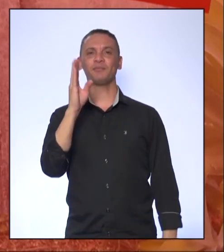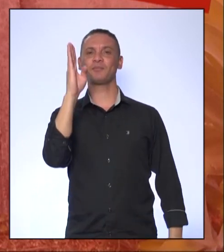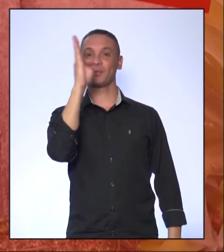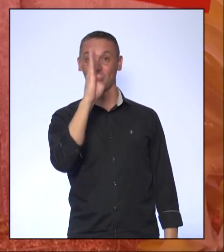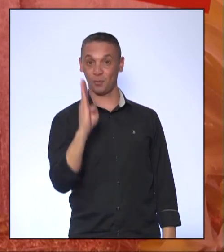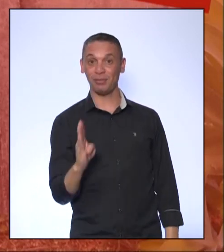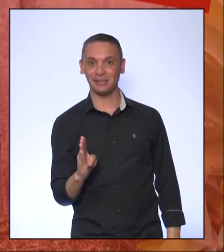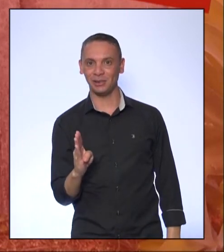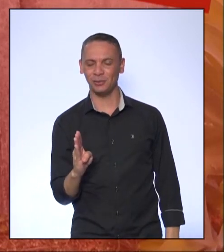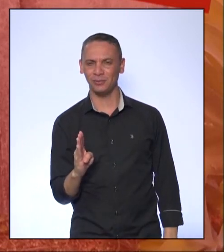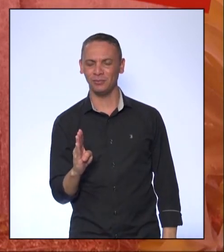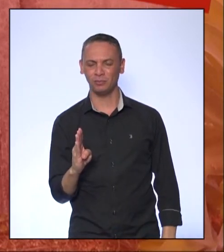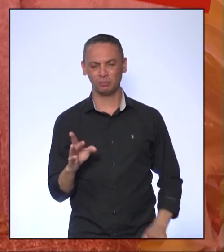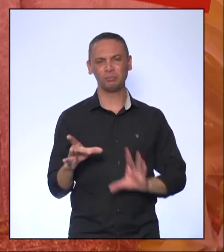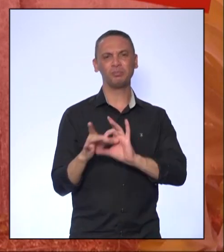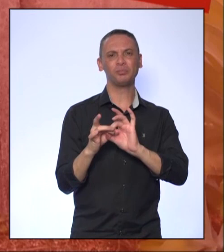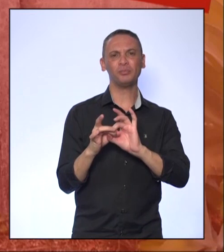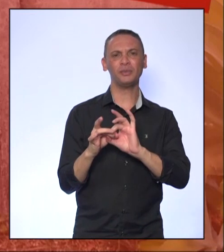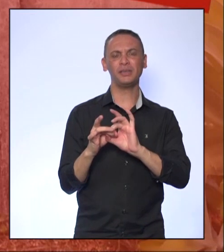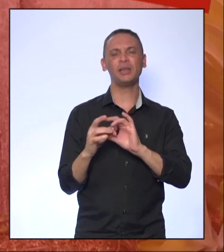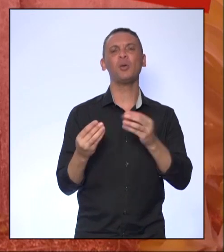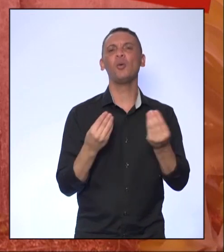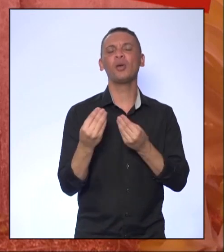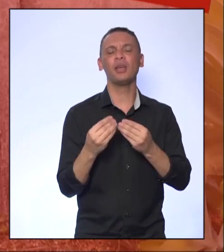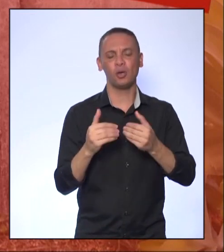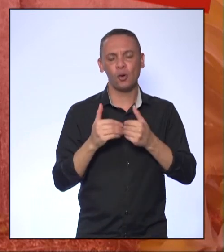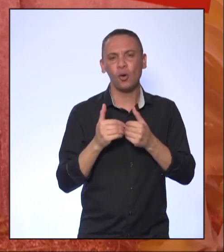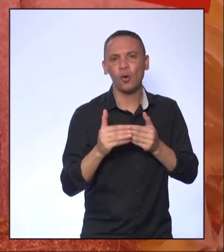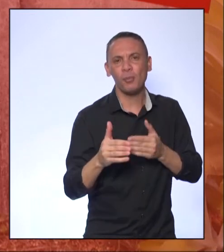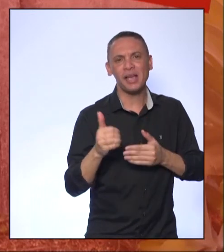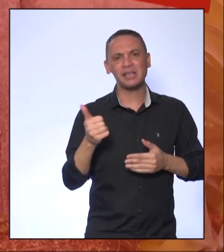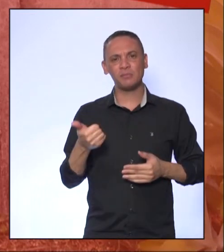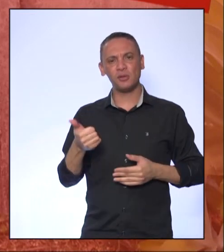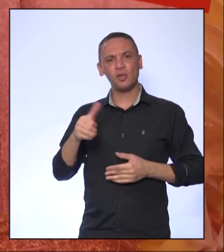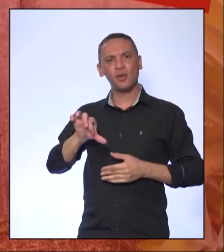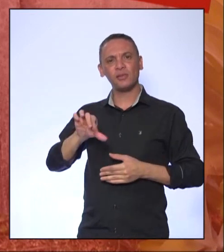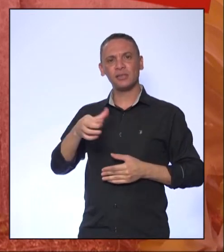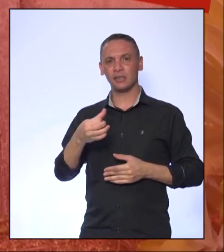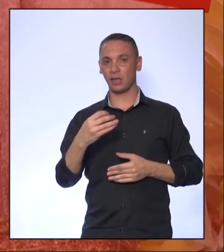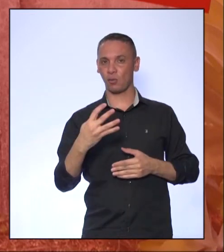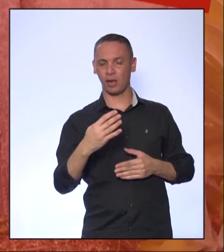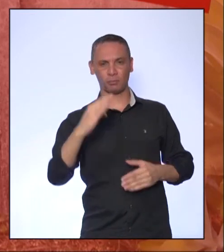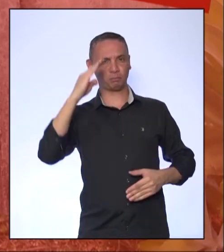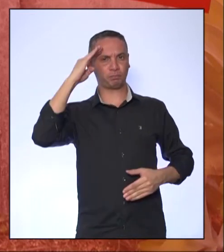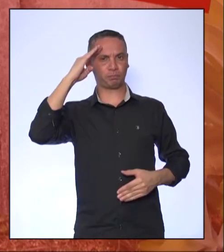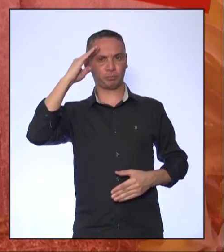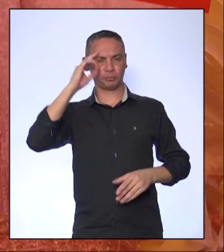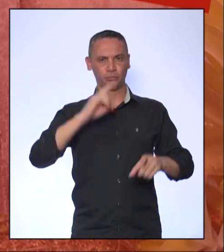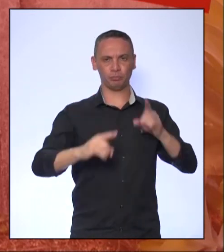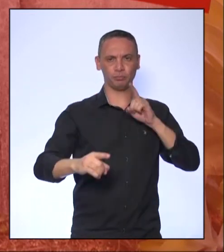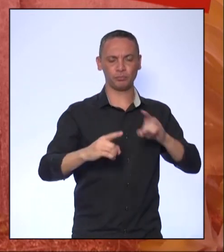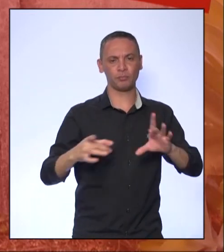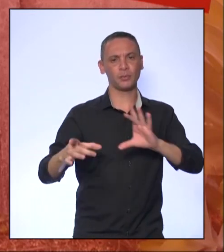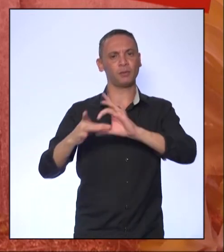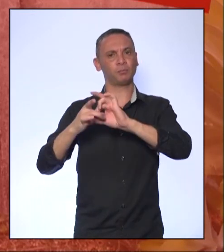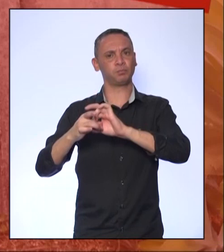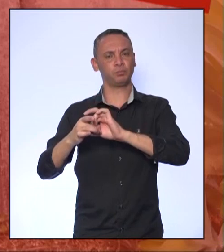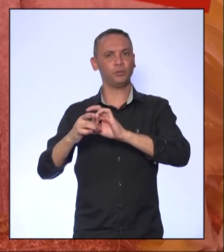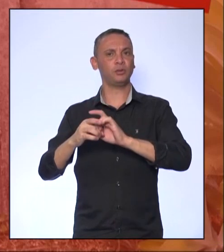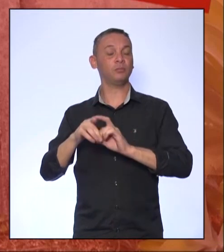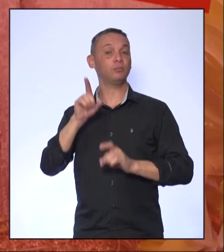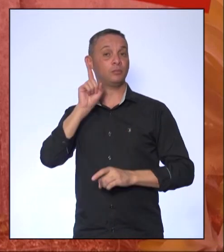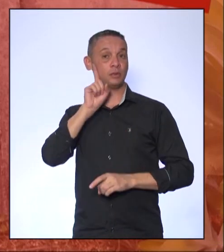exemplo, especialmente após o início do regime militar em 1964, era bem alinhado aos Estados